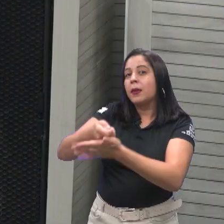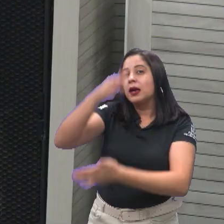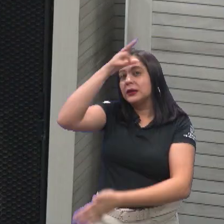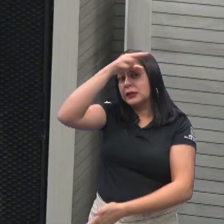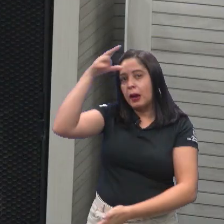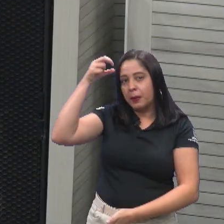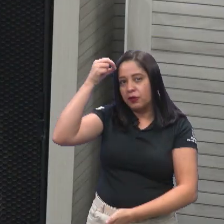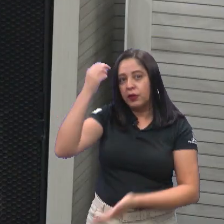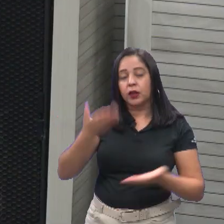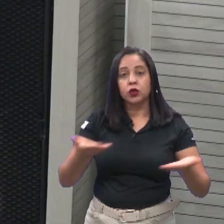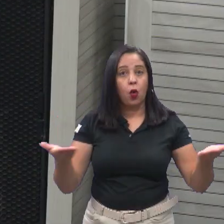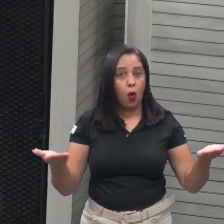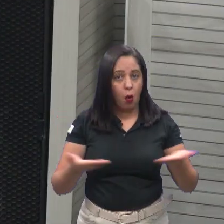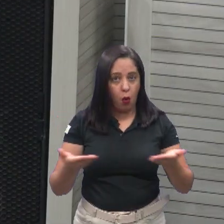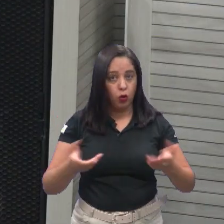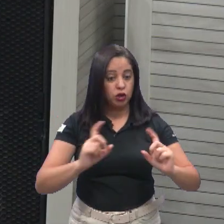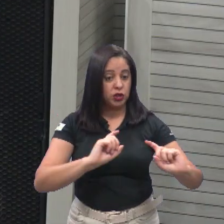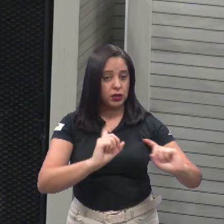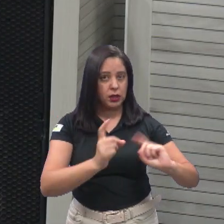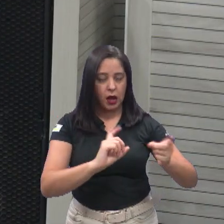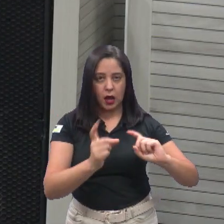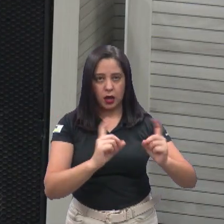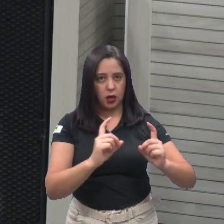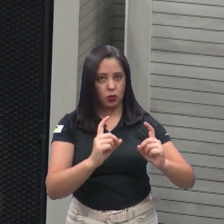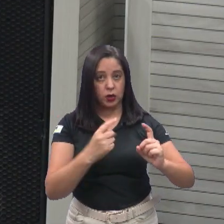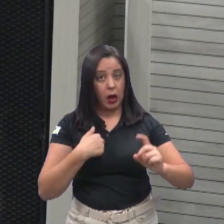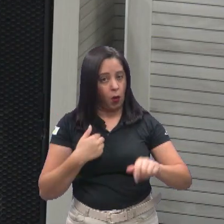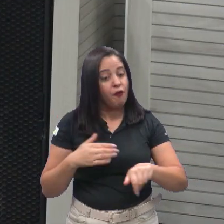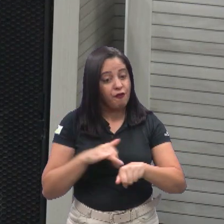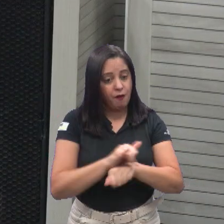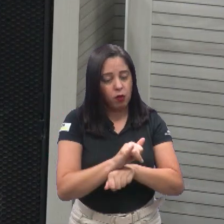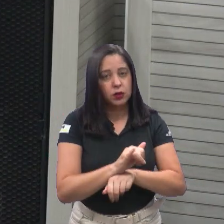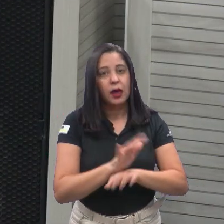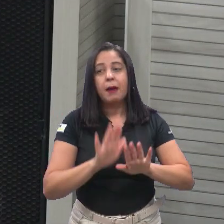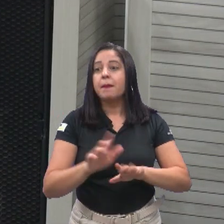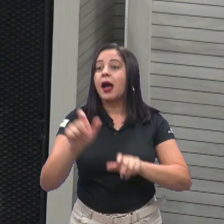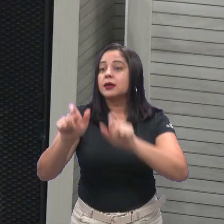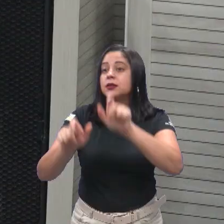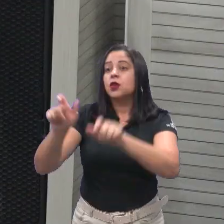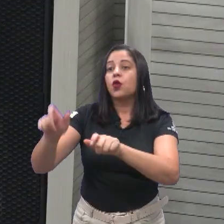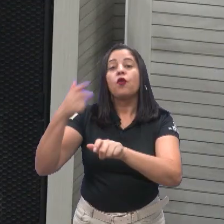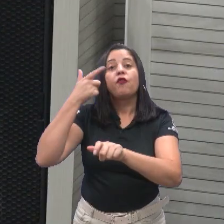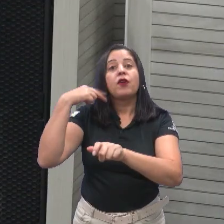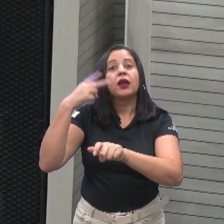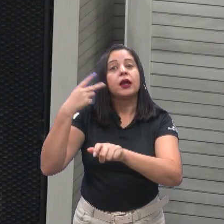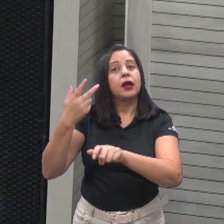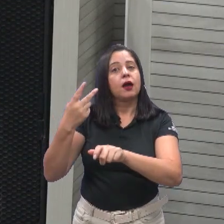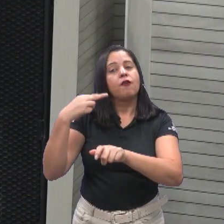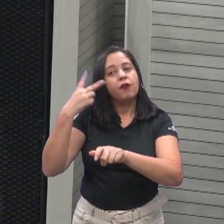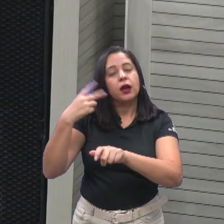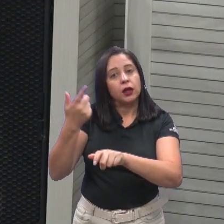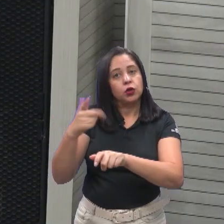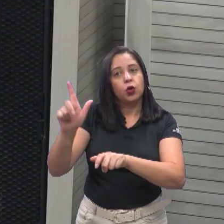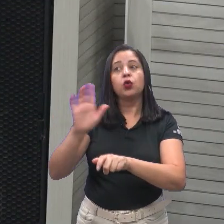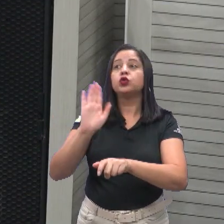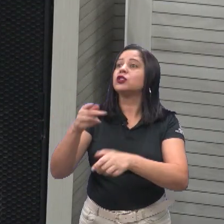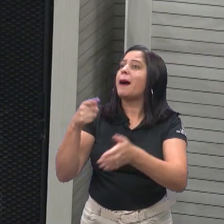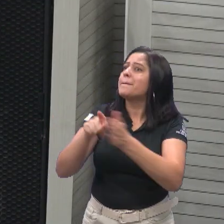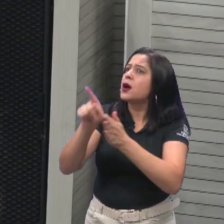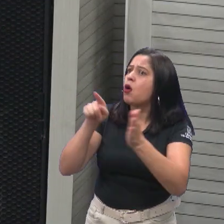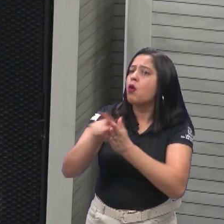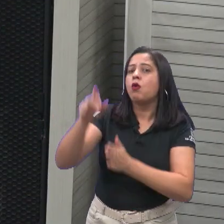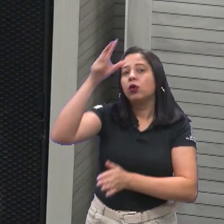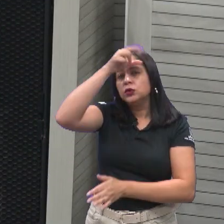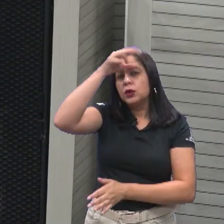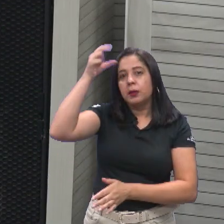bancada, eu não estive presente, mas os demais colegas estiveram lá e cobraram o prefeito para que esse serviço público